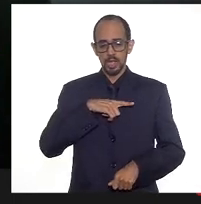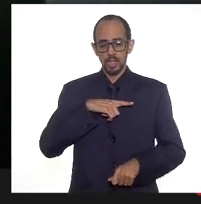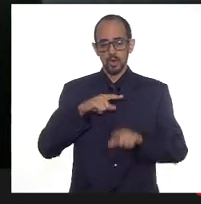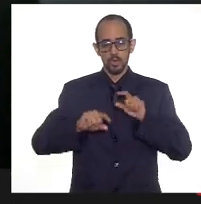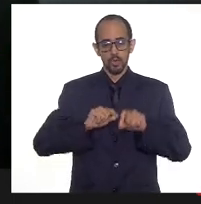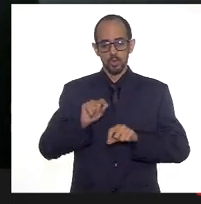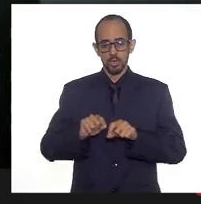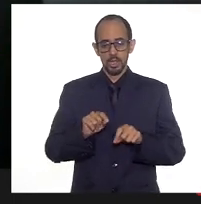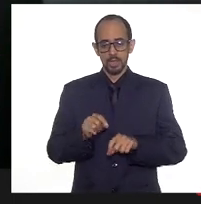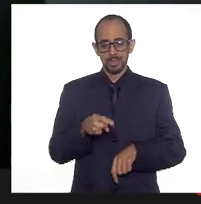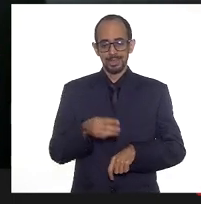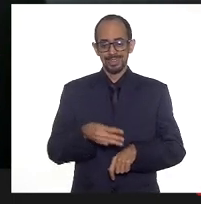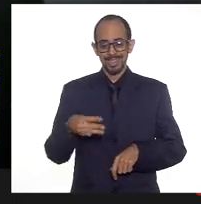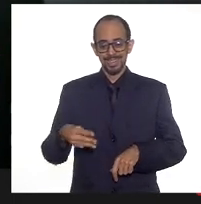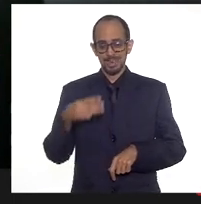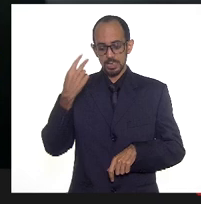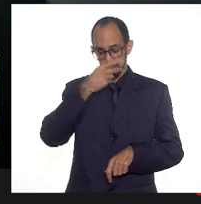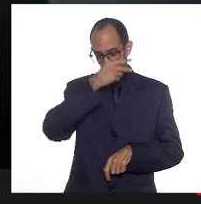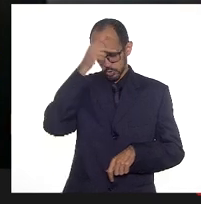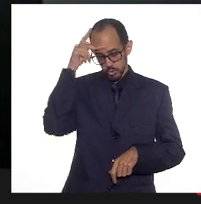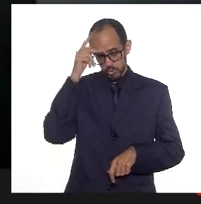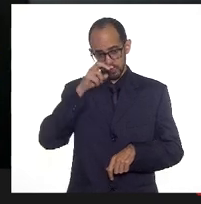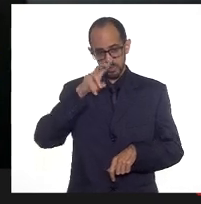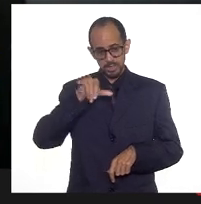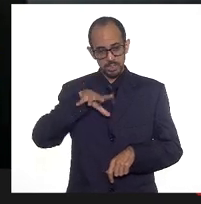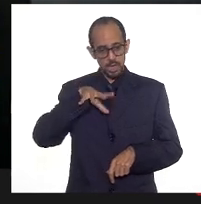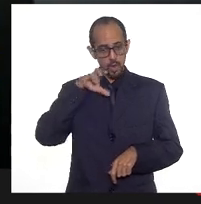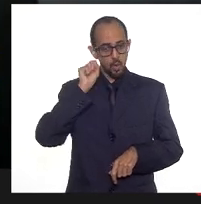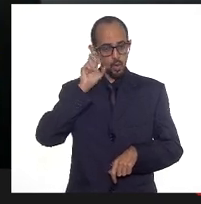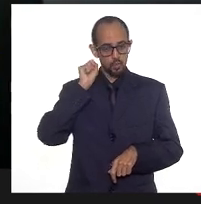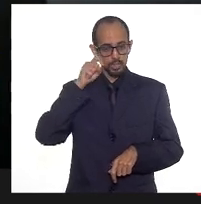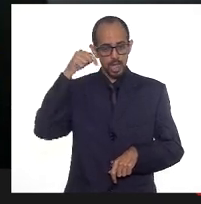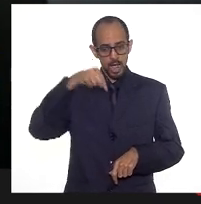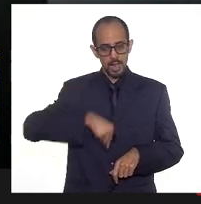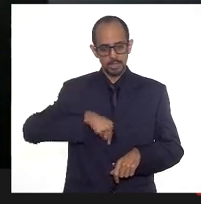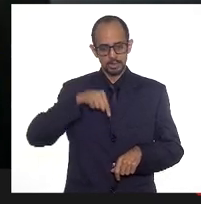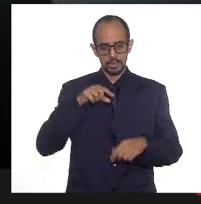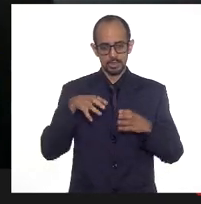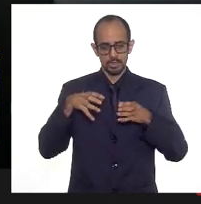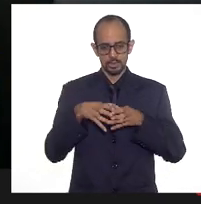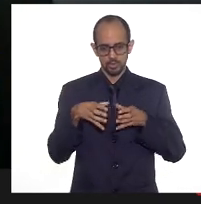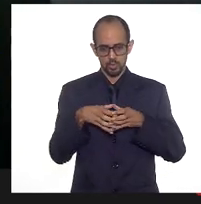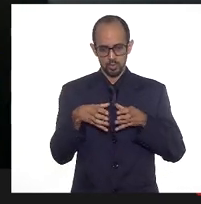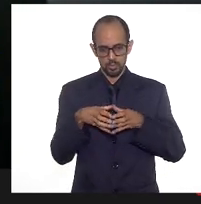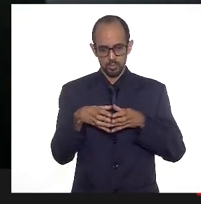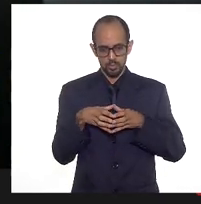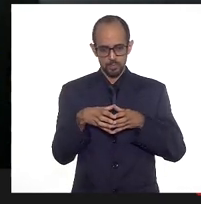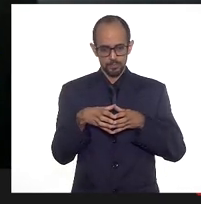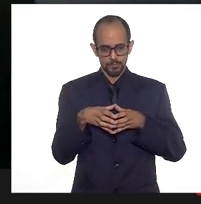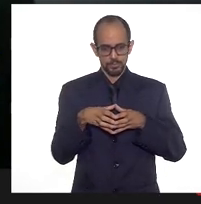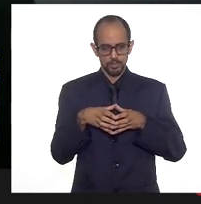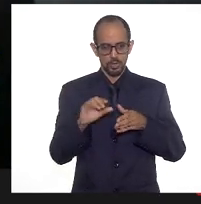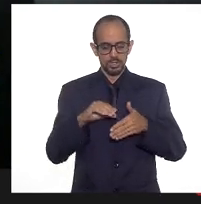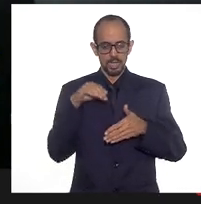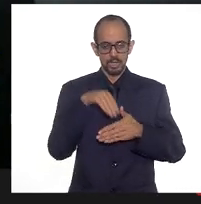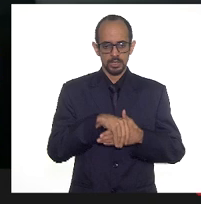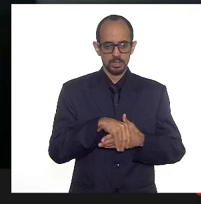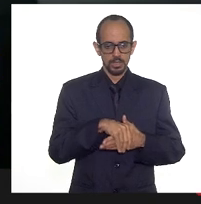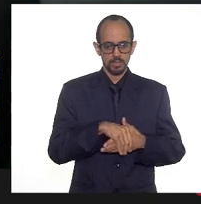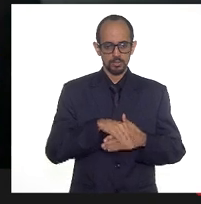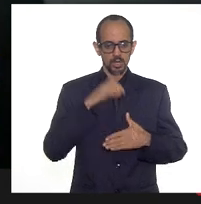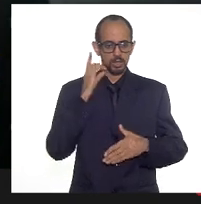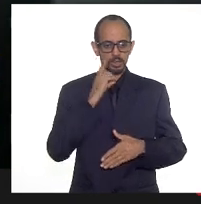pessoas para serem ouvidas por essa CPI. Recentemente, anexamos as indicações da deputada Tia Ju e